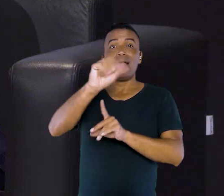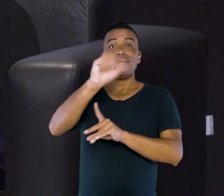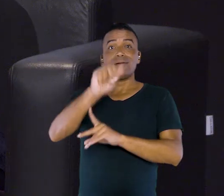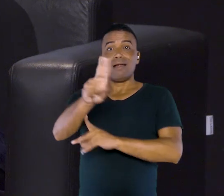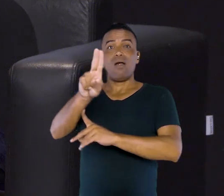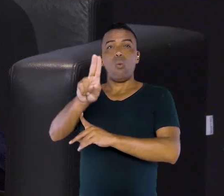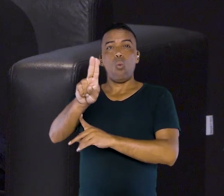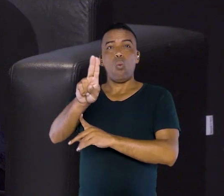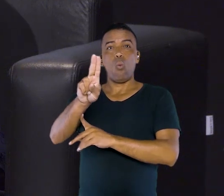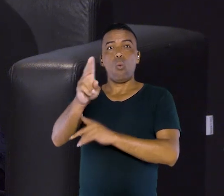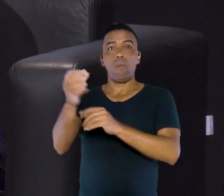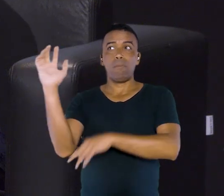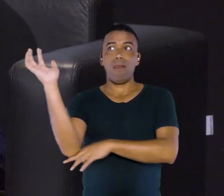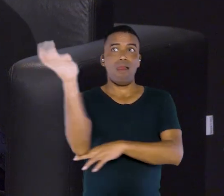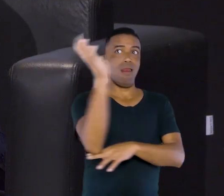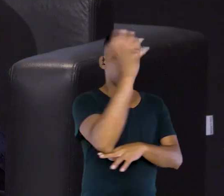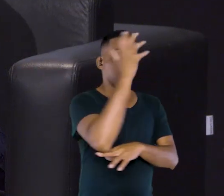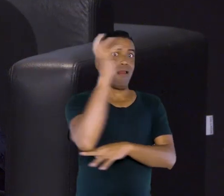também.